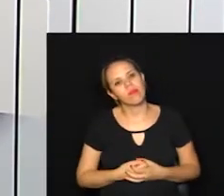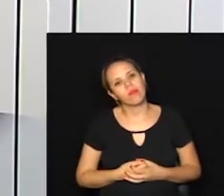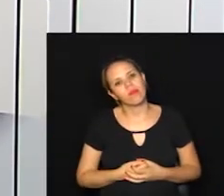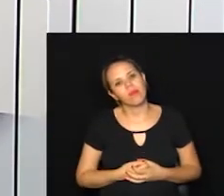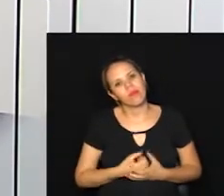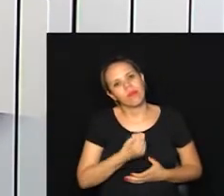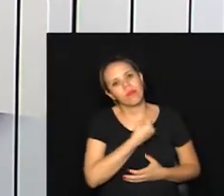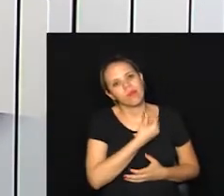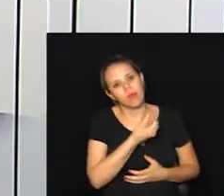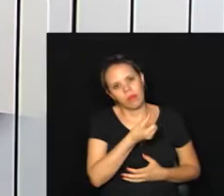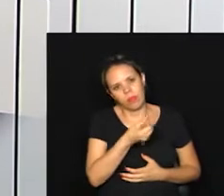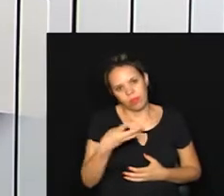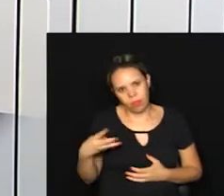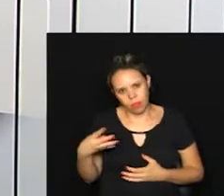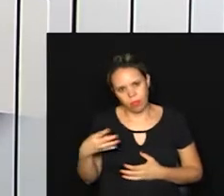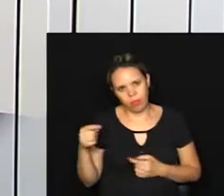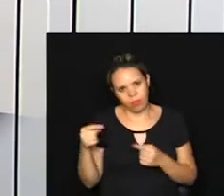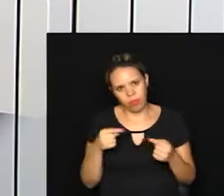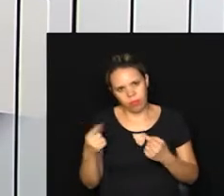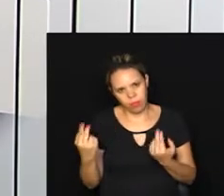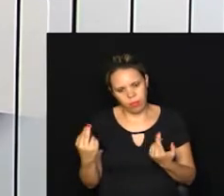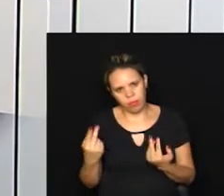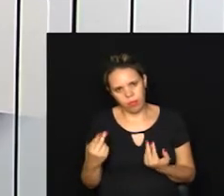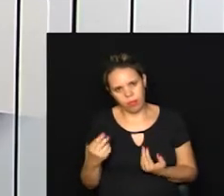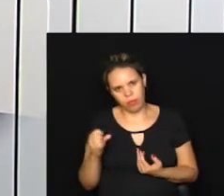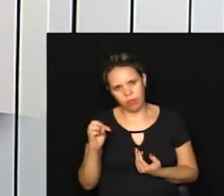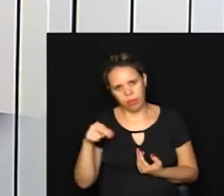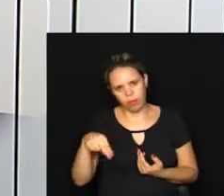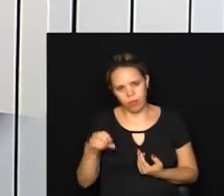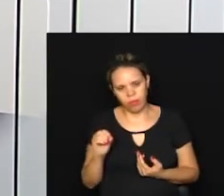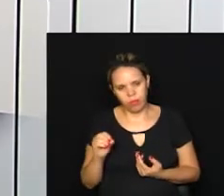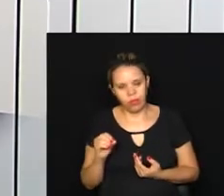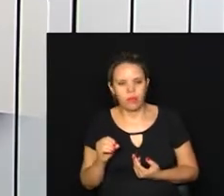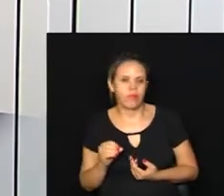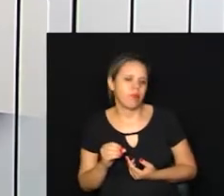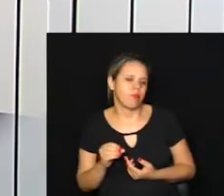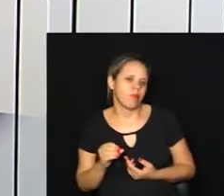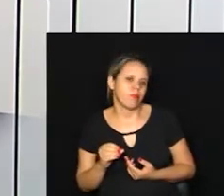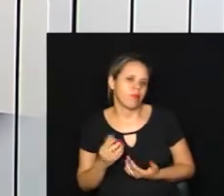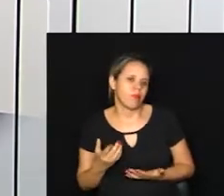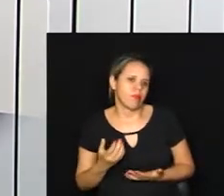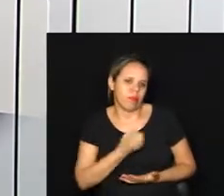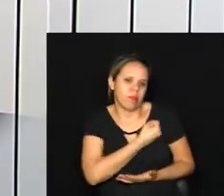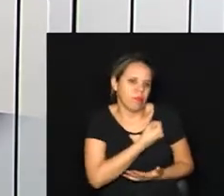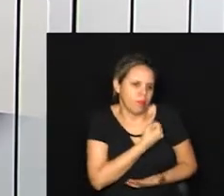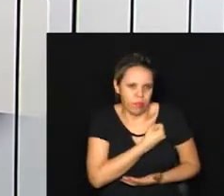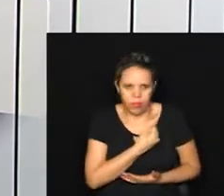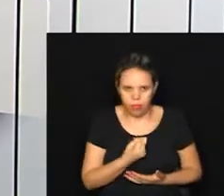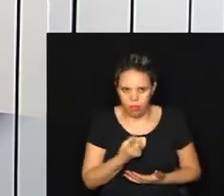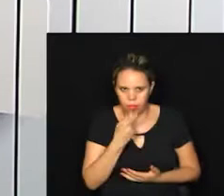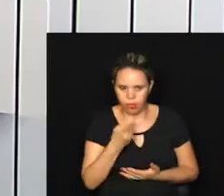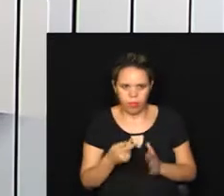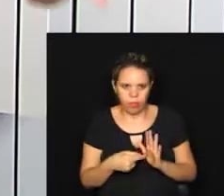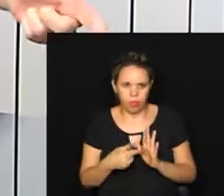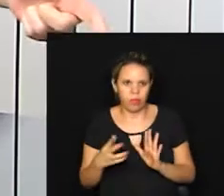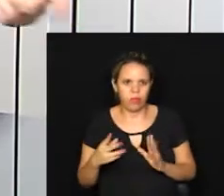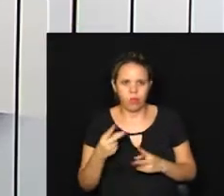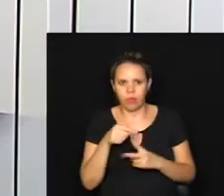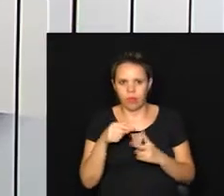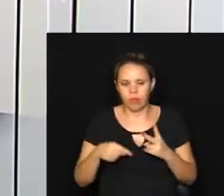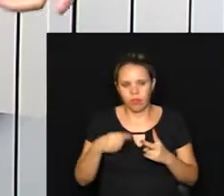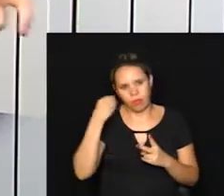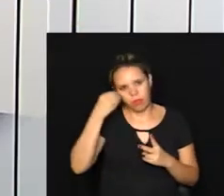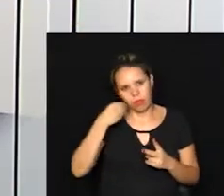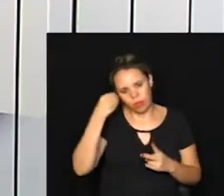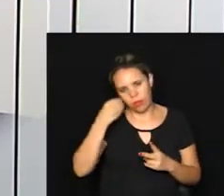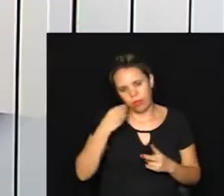número 64, esse derby, como disse o Stefan Campineiro. São os números da partida aí. A gente abordou então com os 2